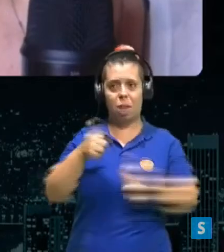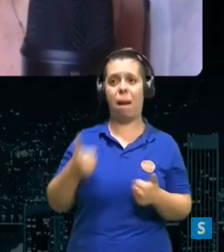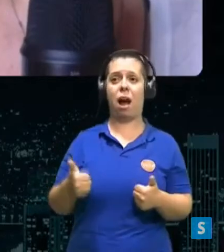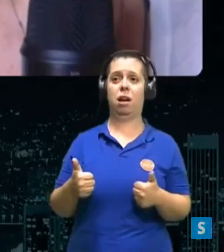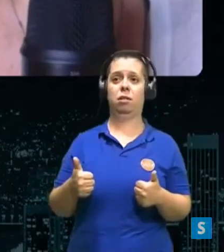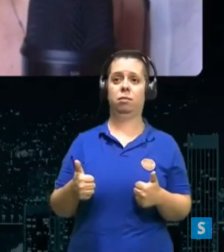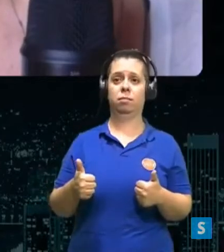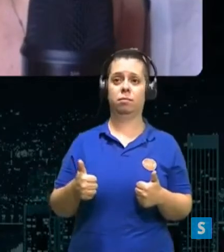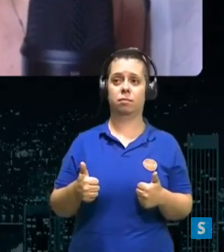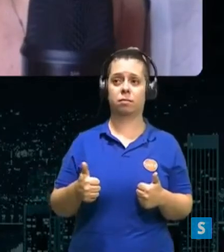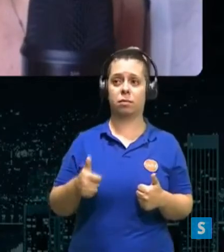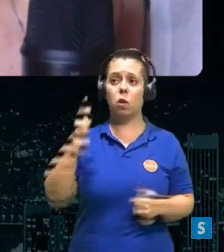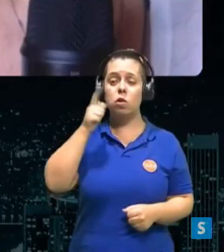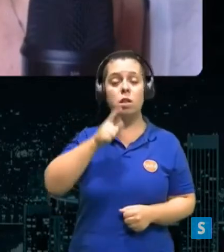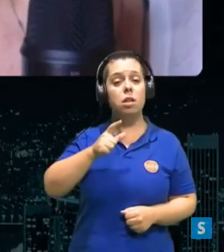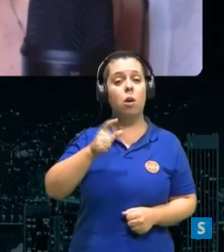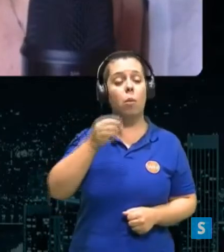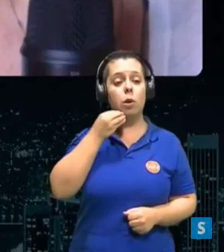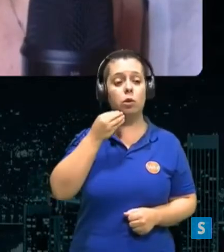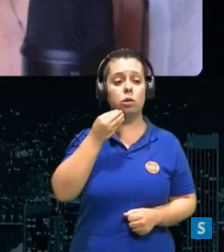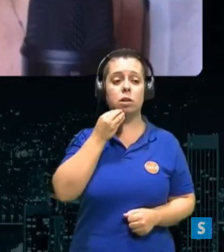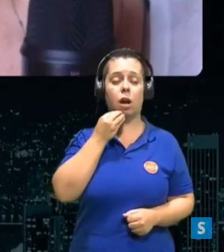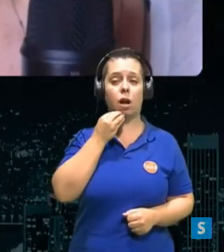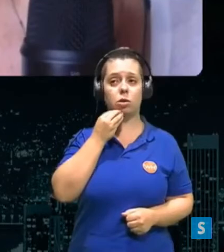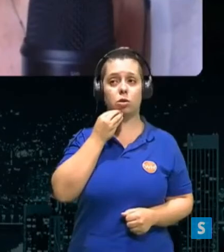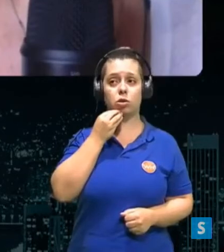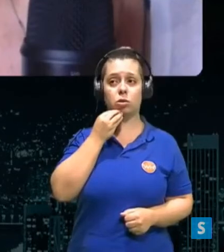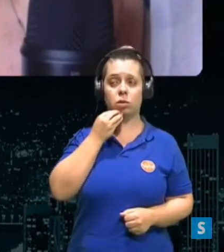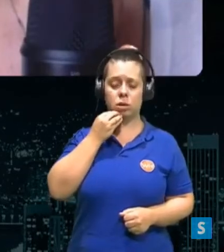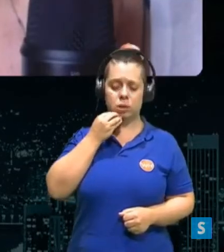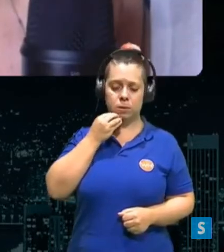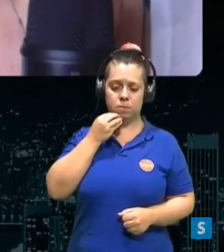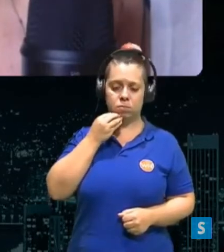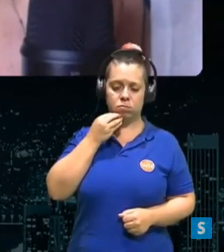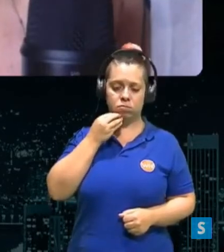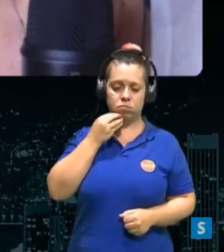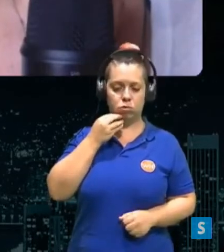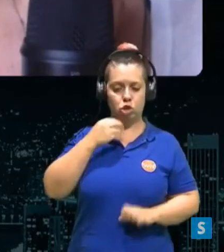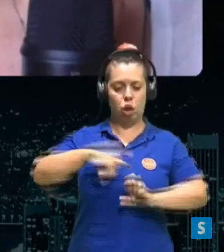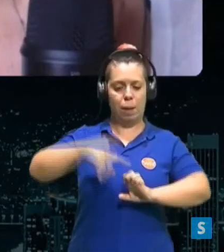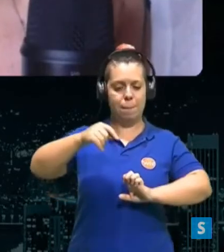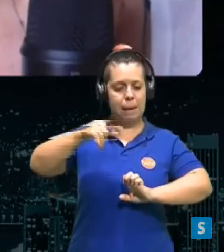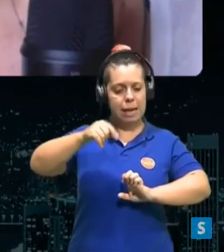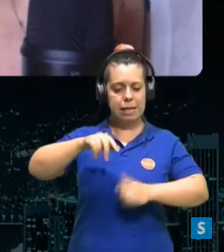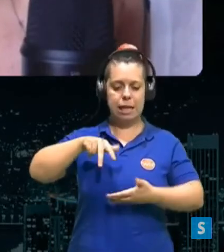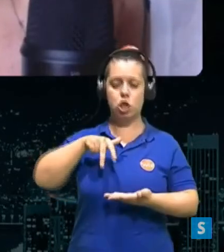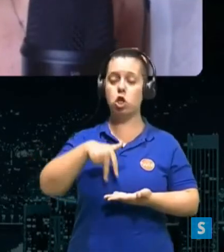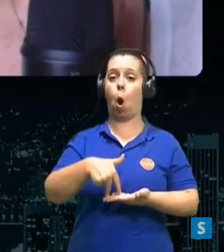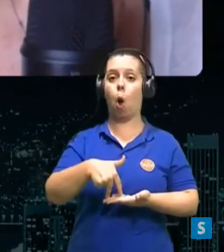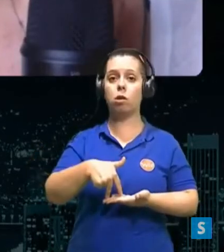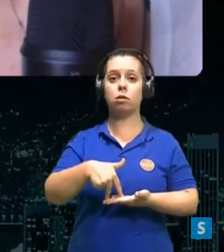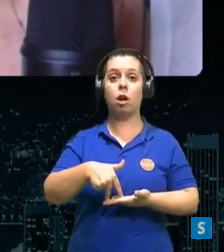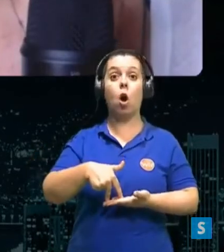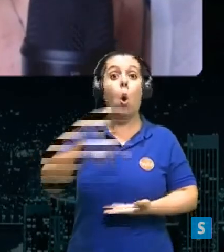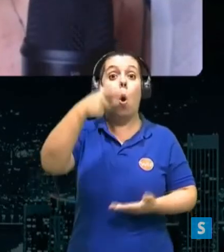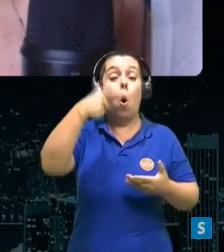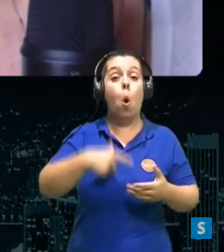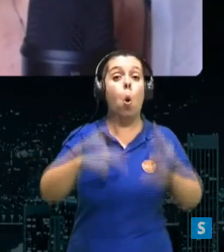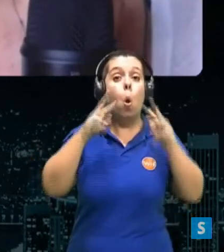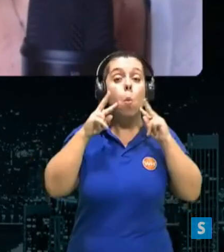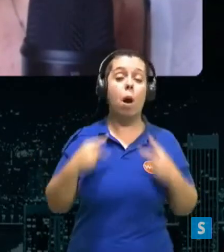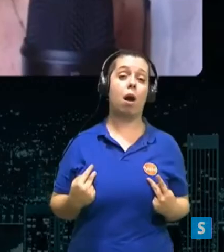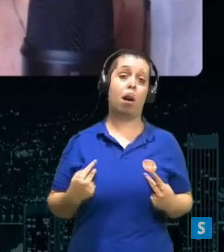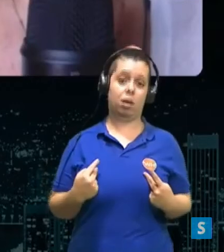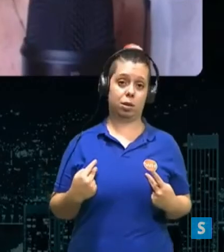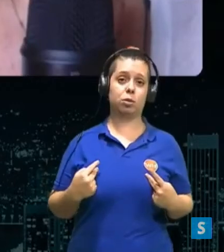e que eles têm oportunidade de se alavancarem como empreendedores como seres humanos garantindo que